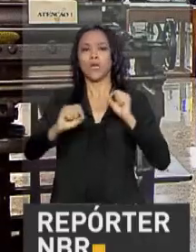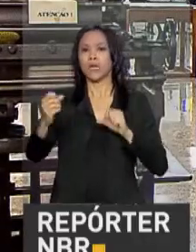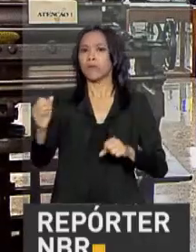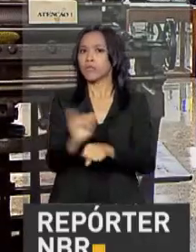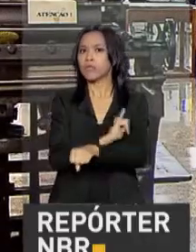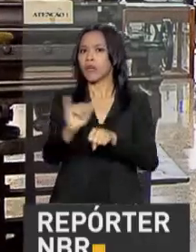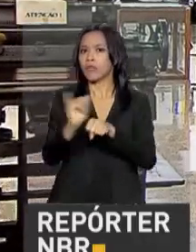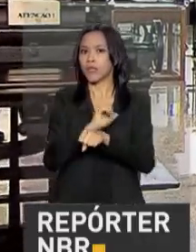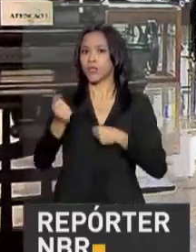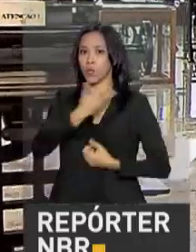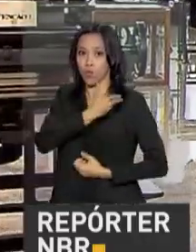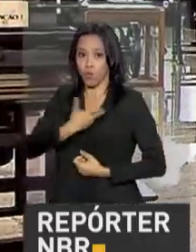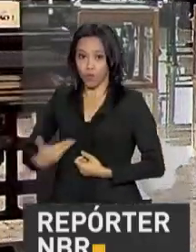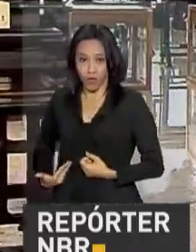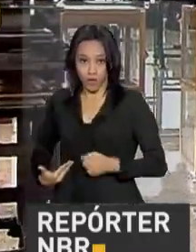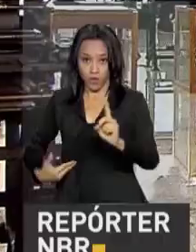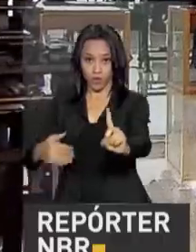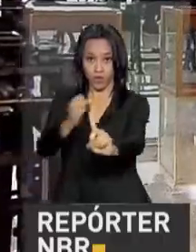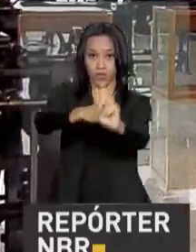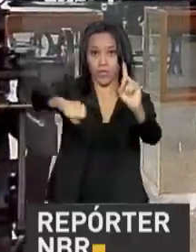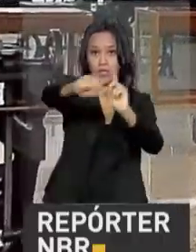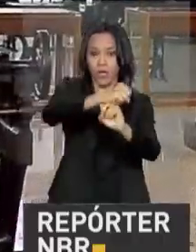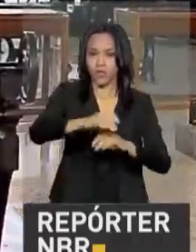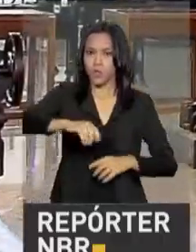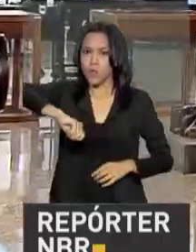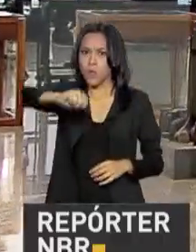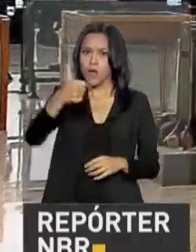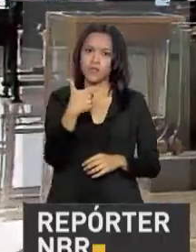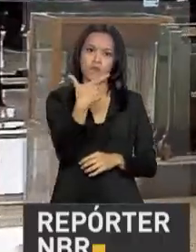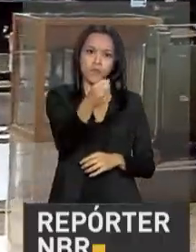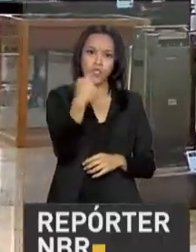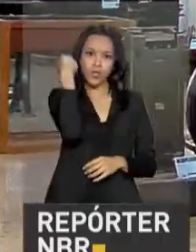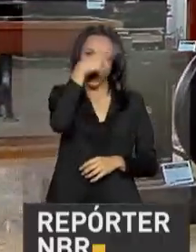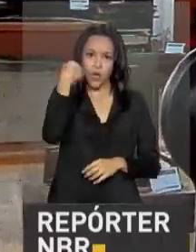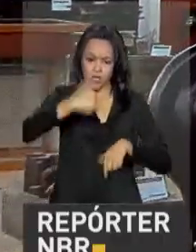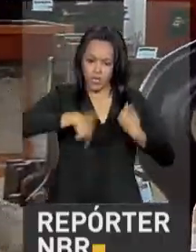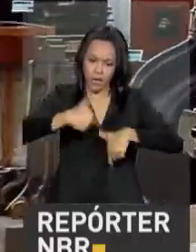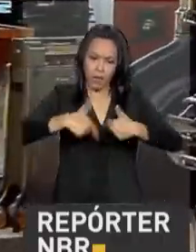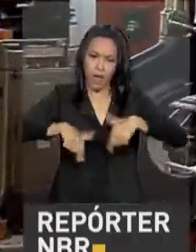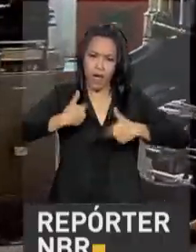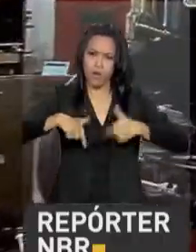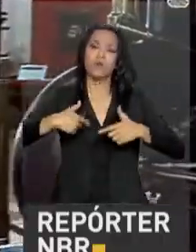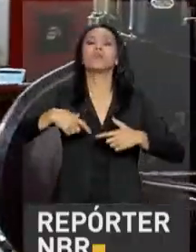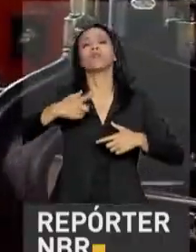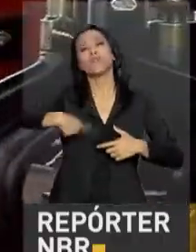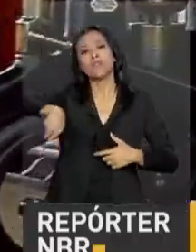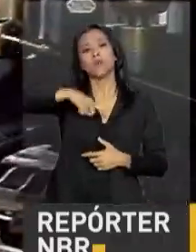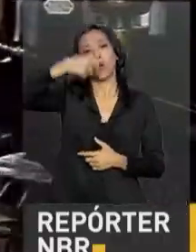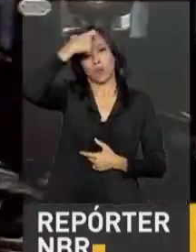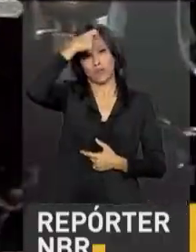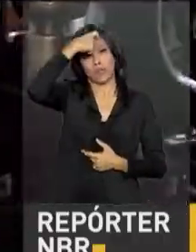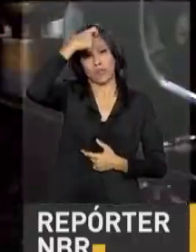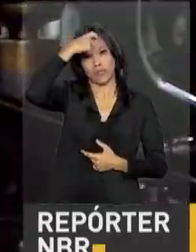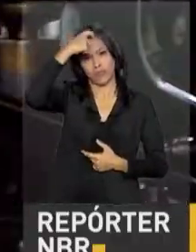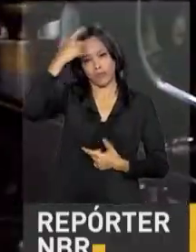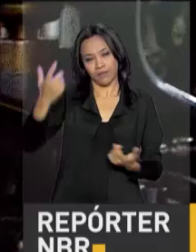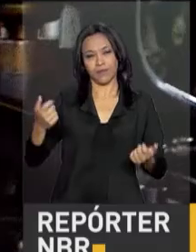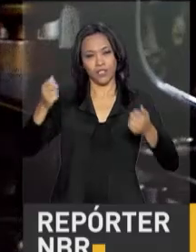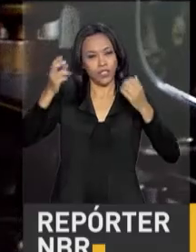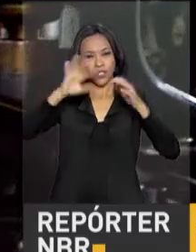sociedade. São quase 20 horas de trabalho por dia com a mais elevada consciência do espírito